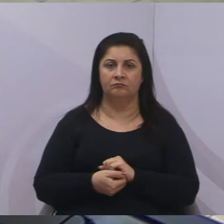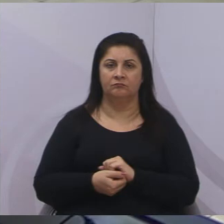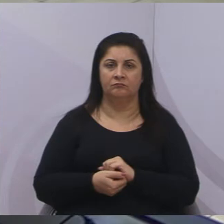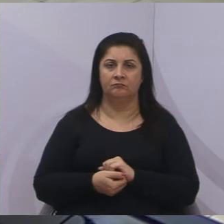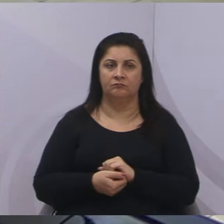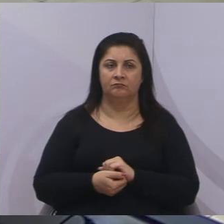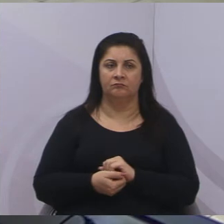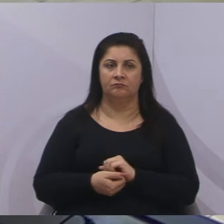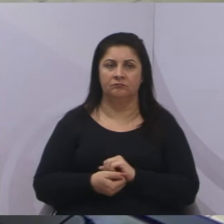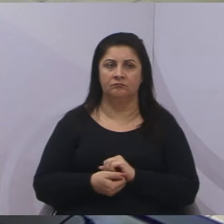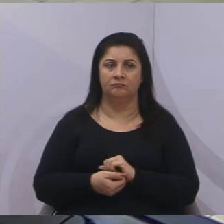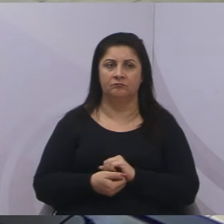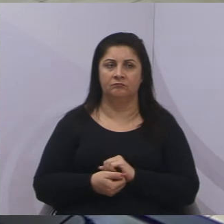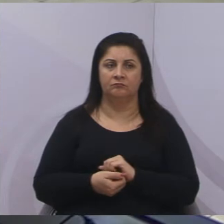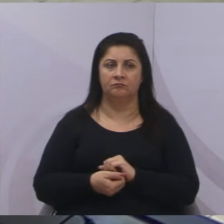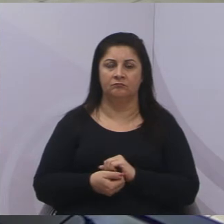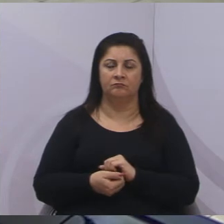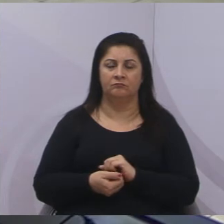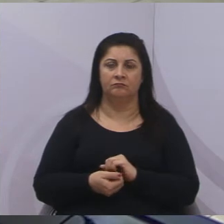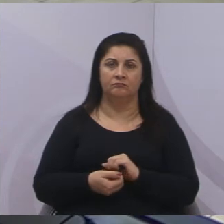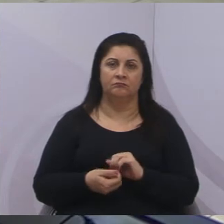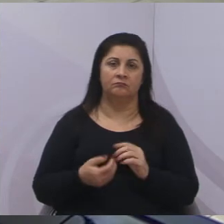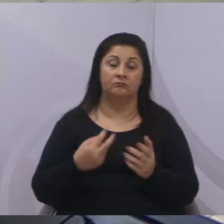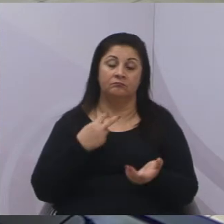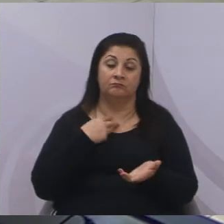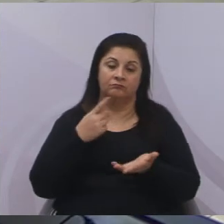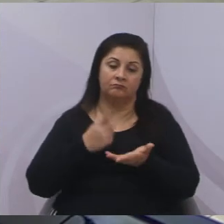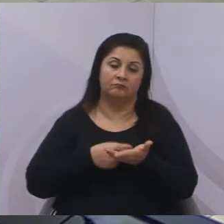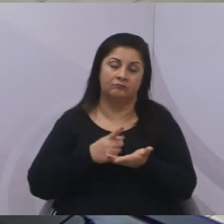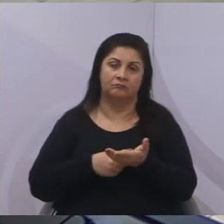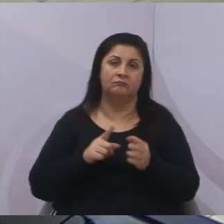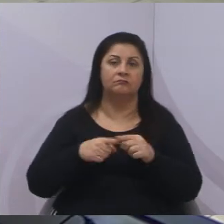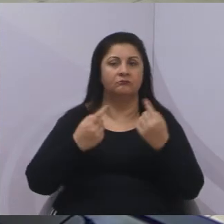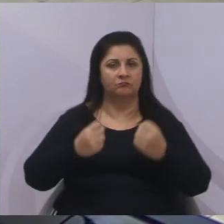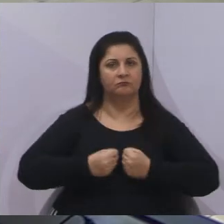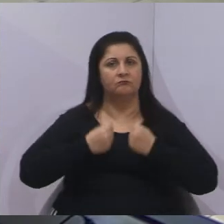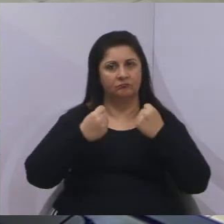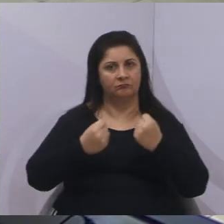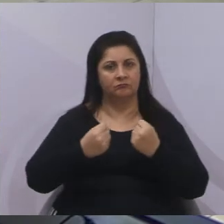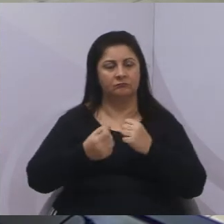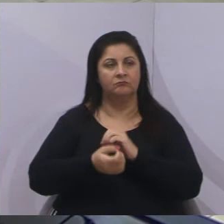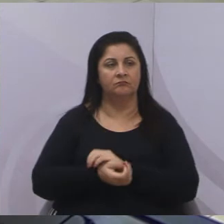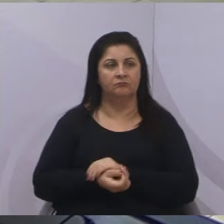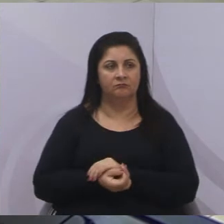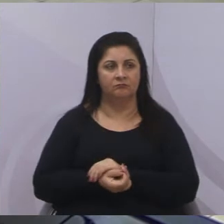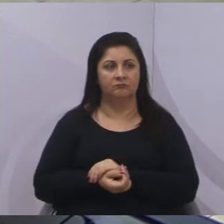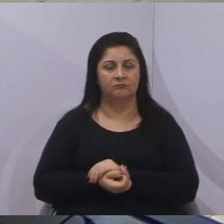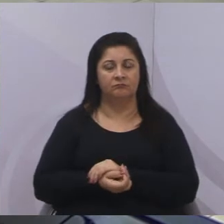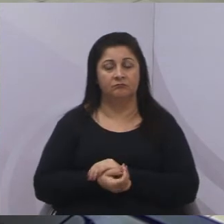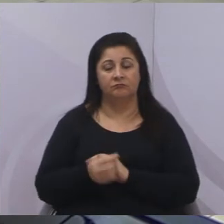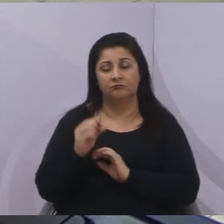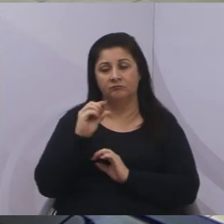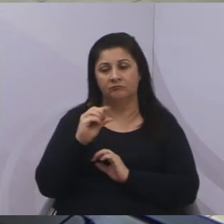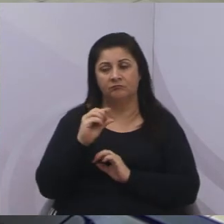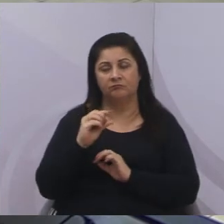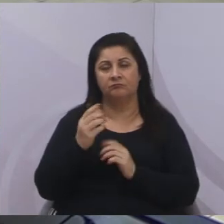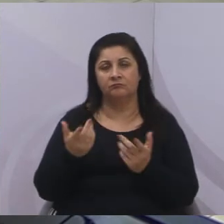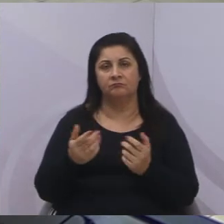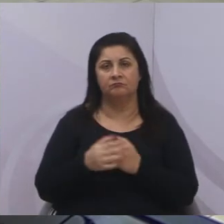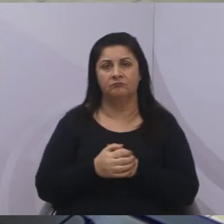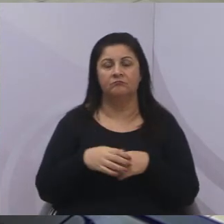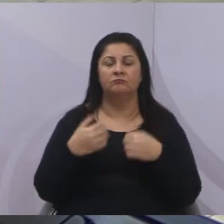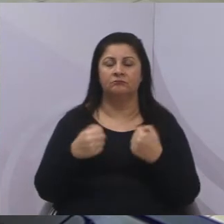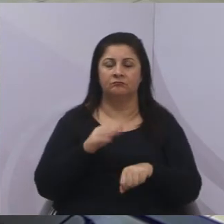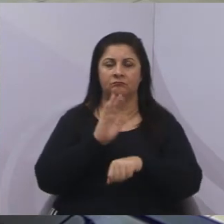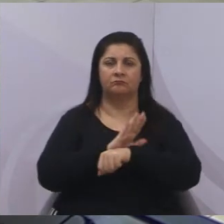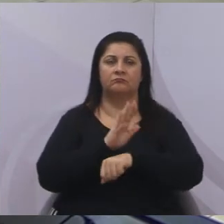se comprometer nesse exato momento, mas empenho da nossa parte não está faltando. Mas isso é muito pouco, eu acho que a gente pode